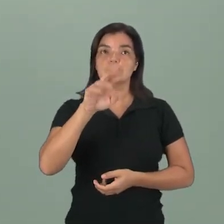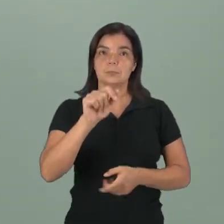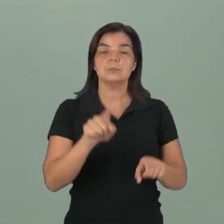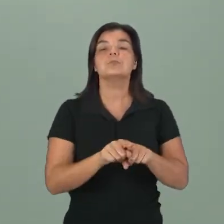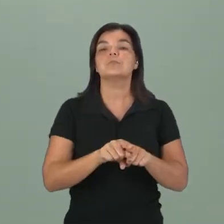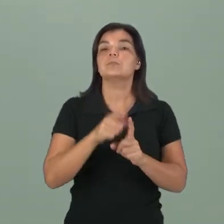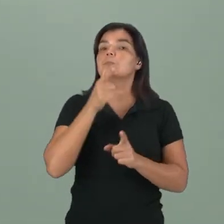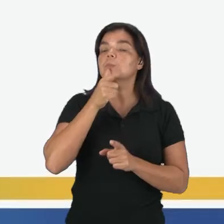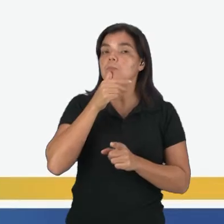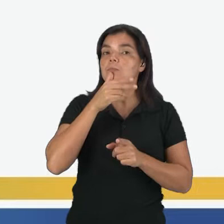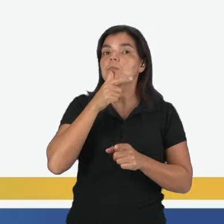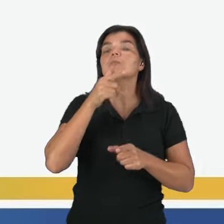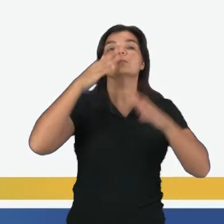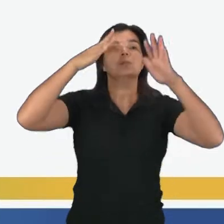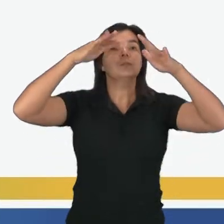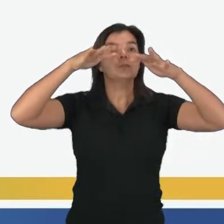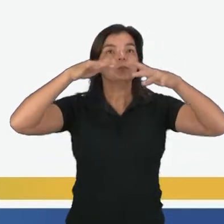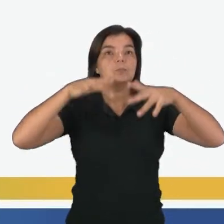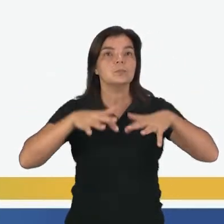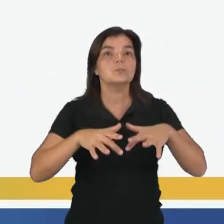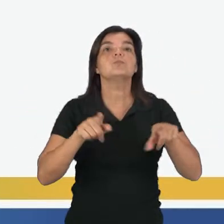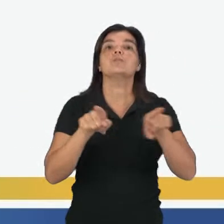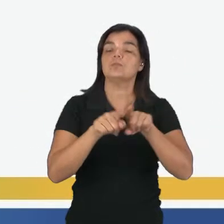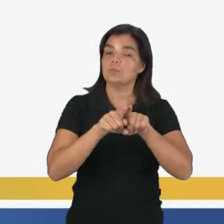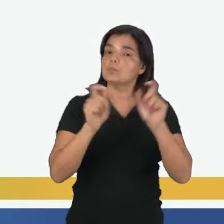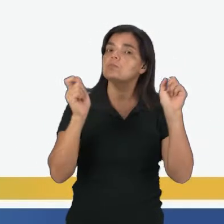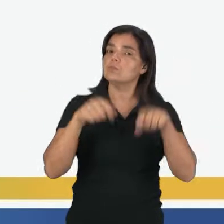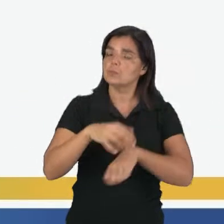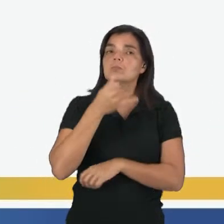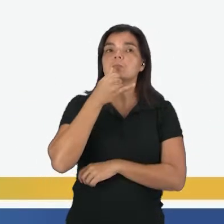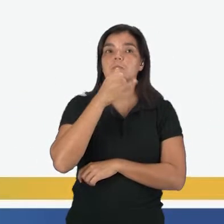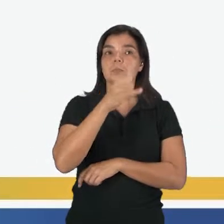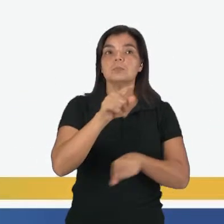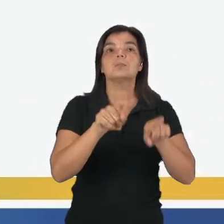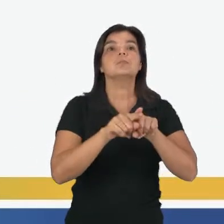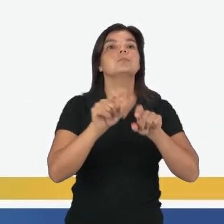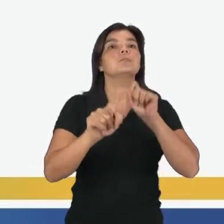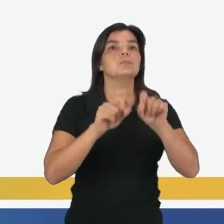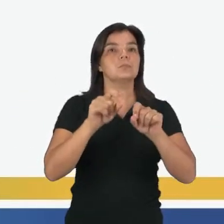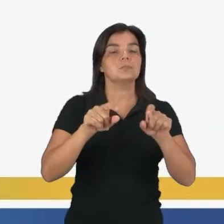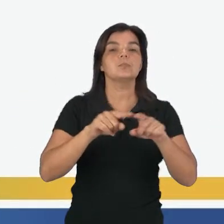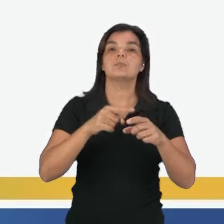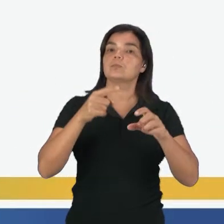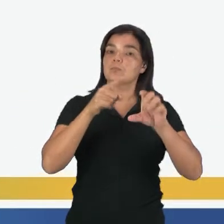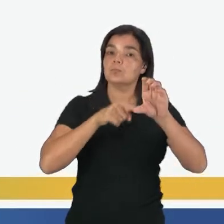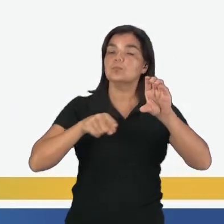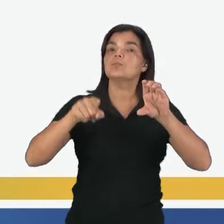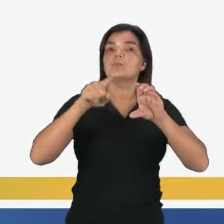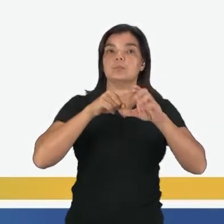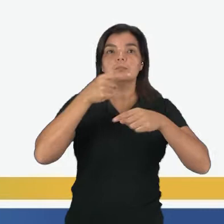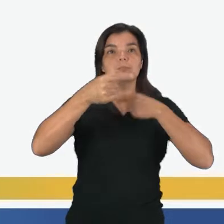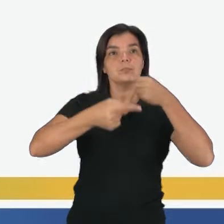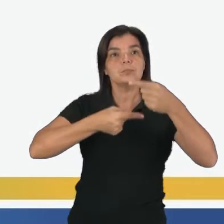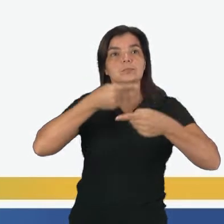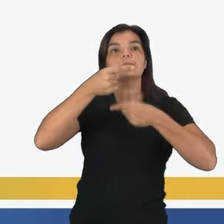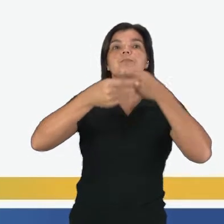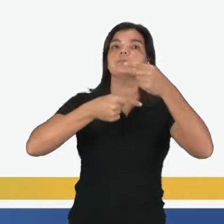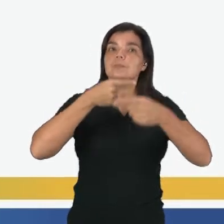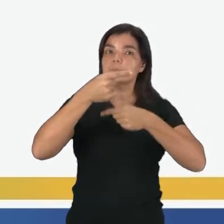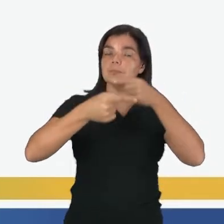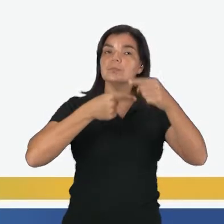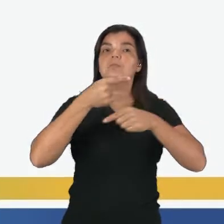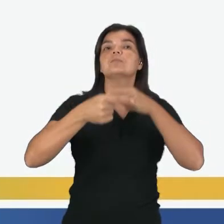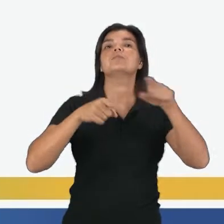d'água, mesmo que pequena, pode produzir eletricidade, bastando que seja nela instalada uma roda d'água